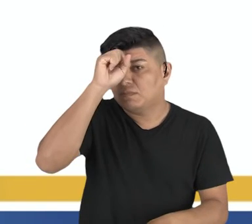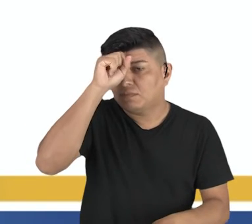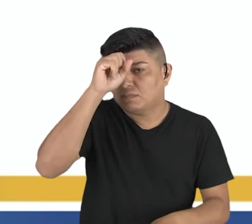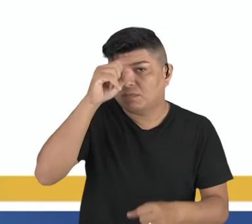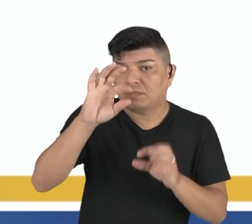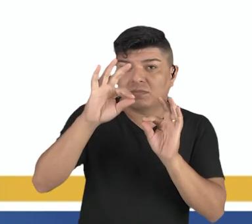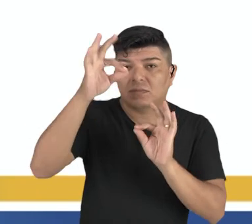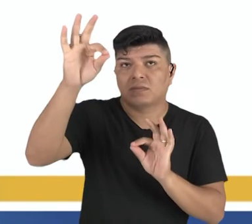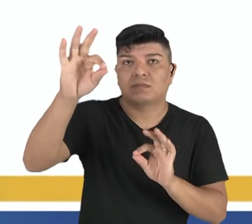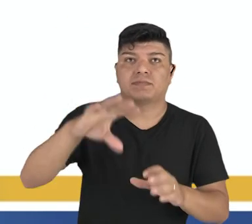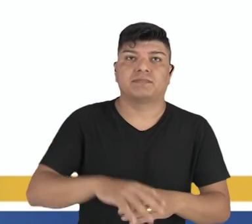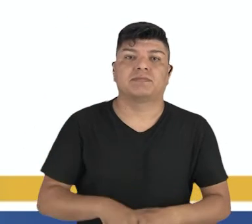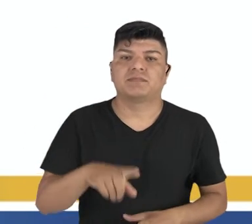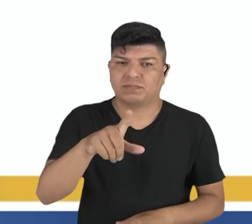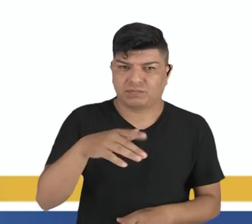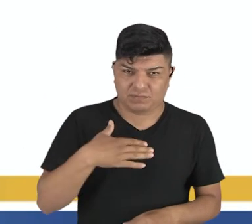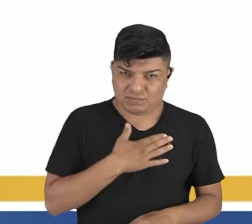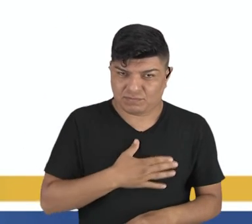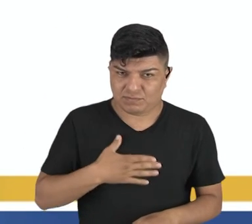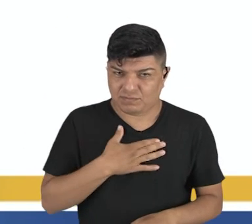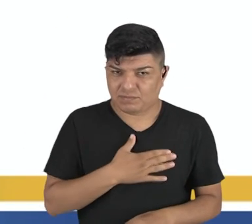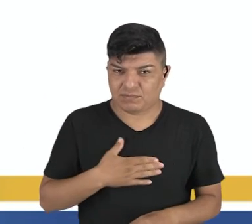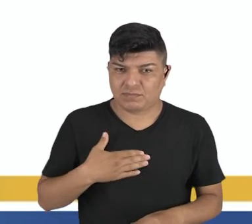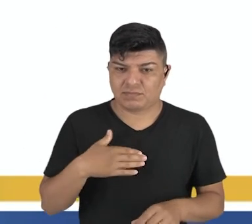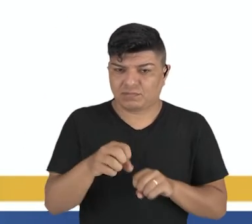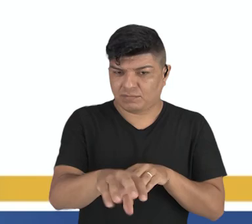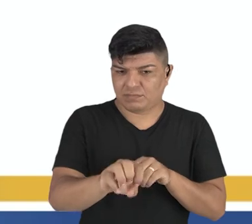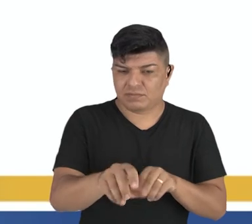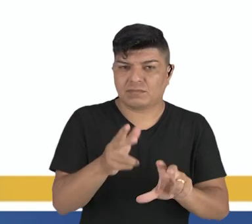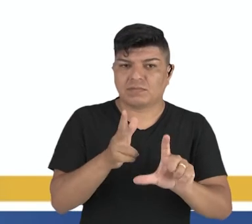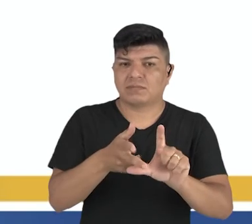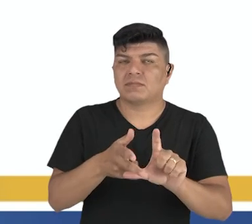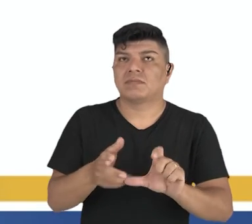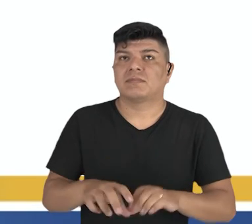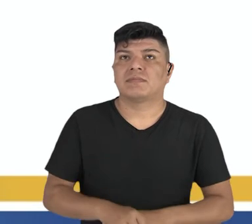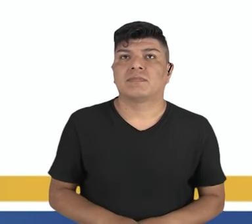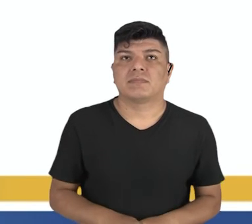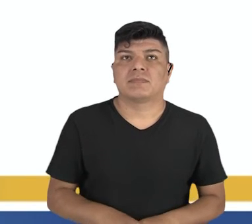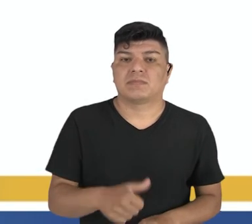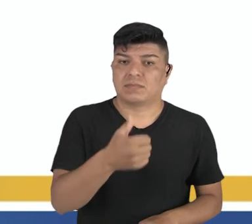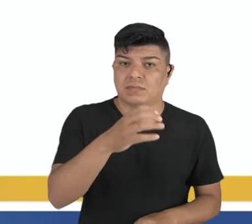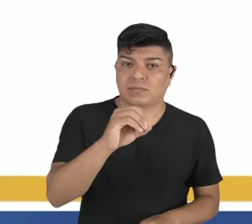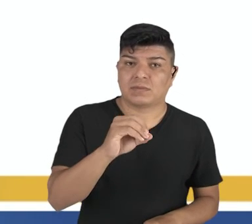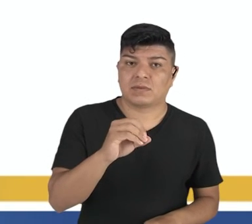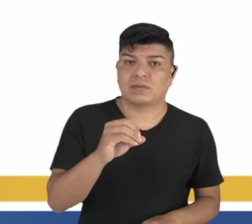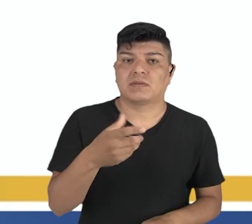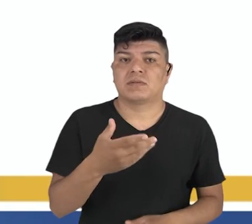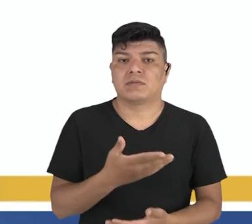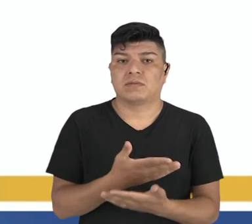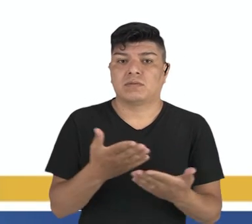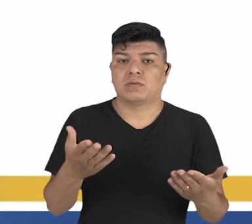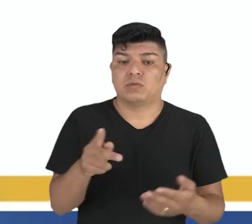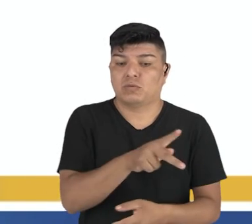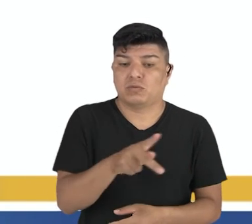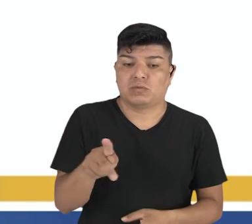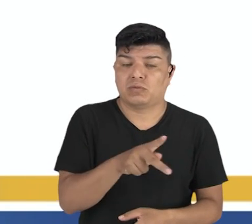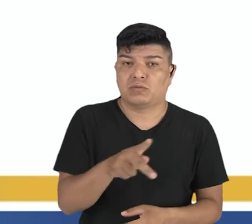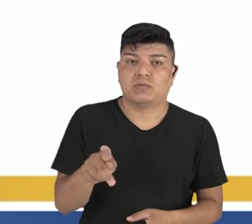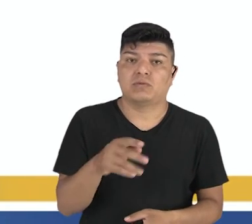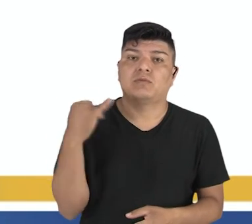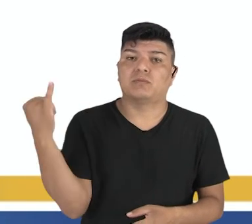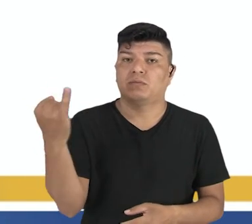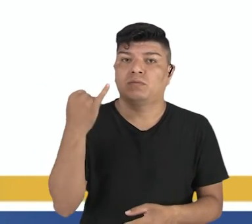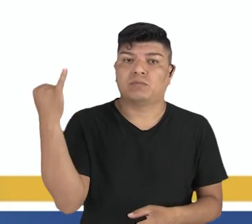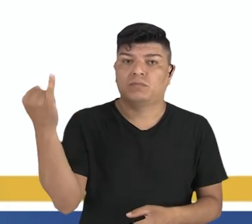9. Você gosta do ensino à distância? 10. Quão eficazes são seus professores no